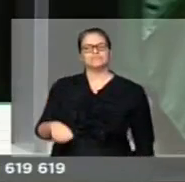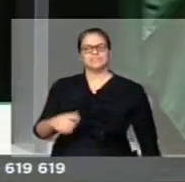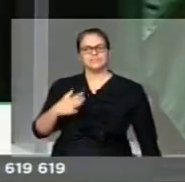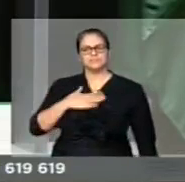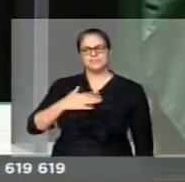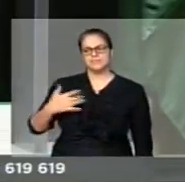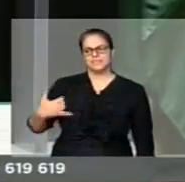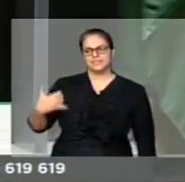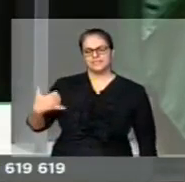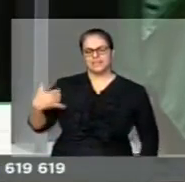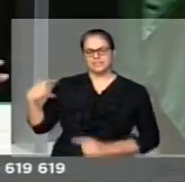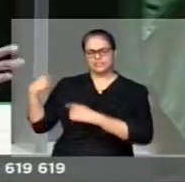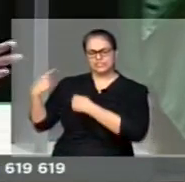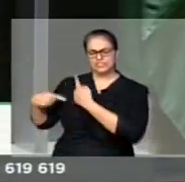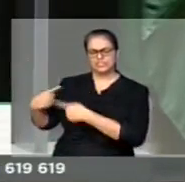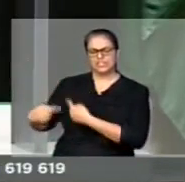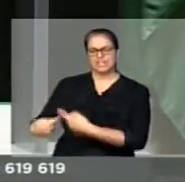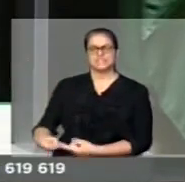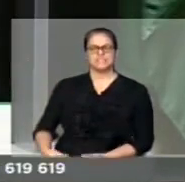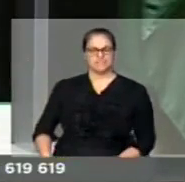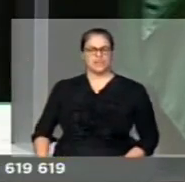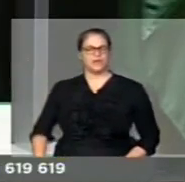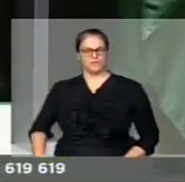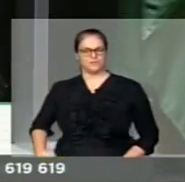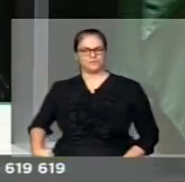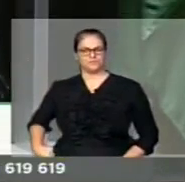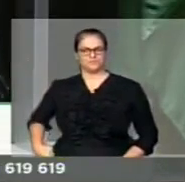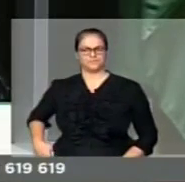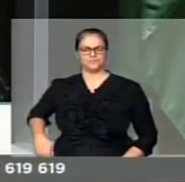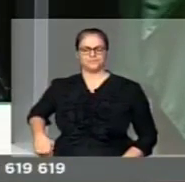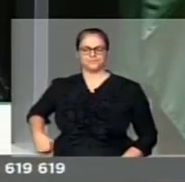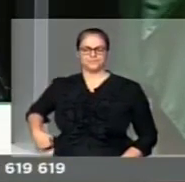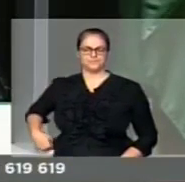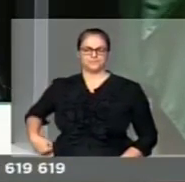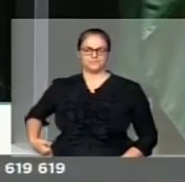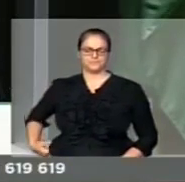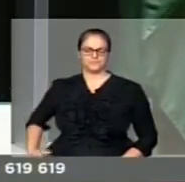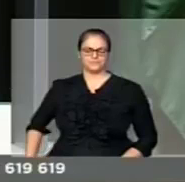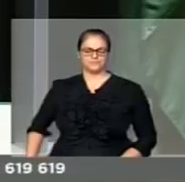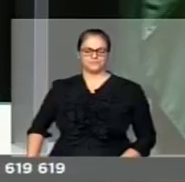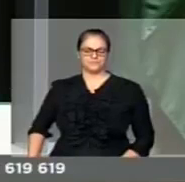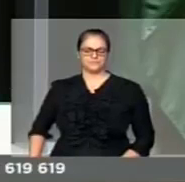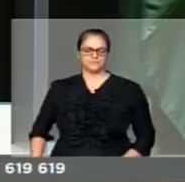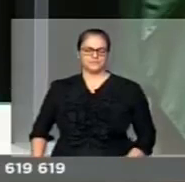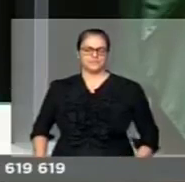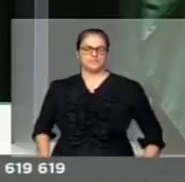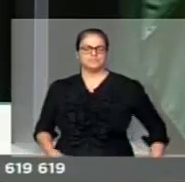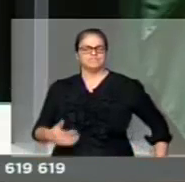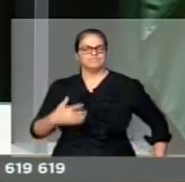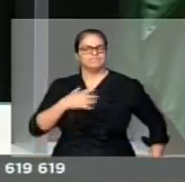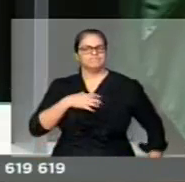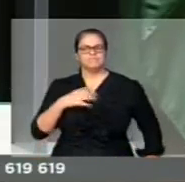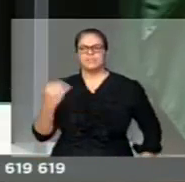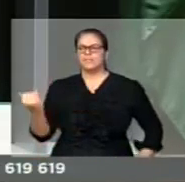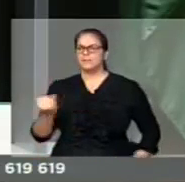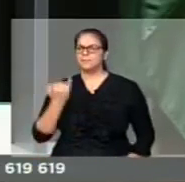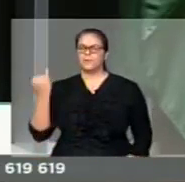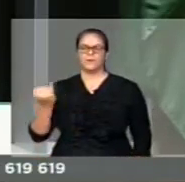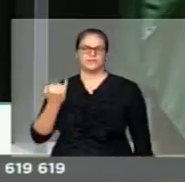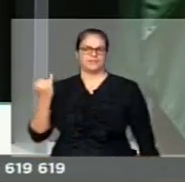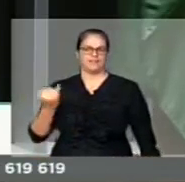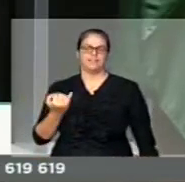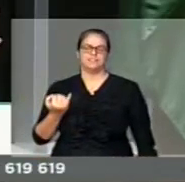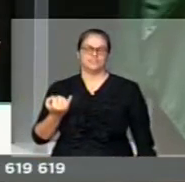minha geração e das gerações que vieram depois de mim, da importância da formação,